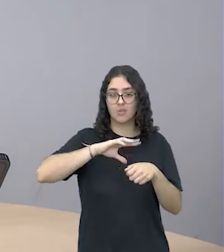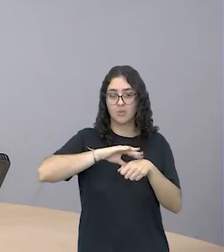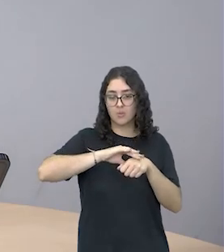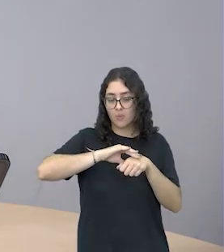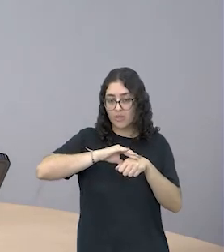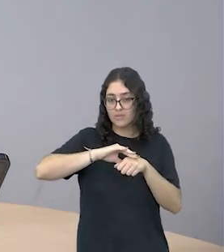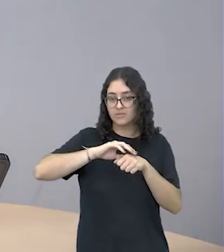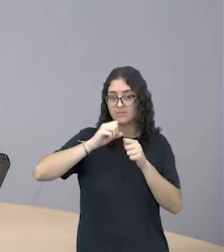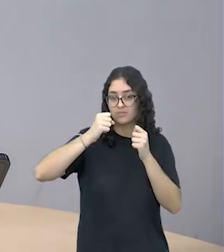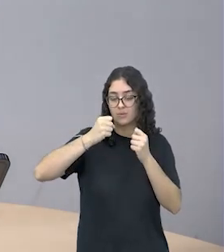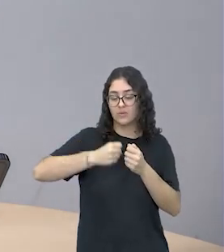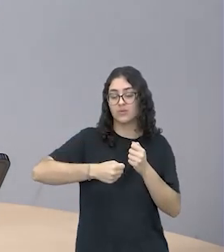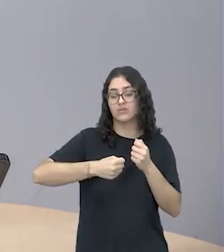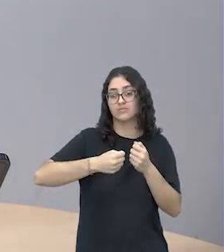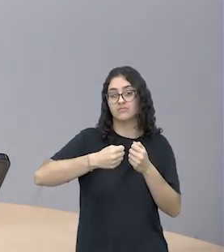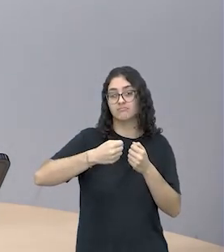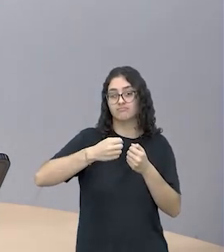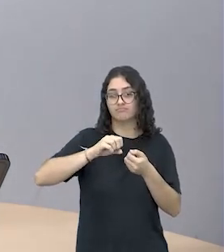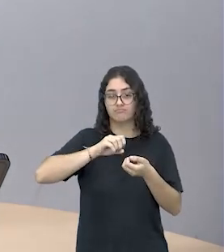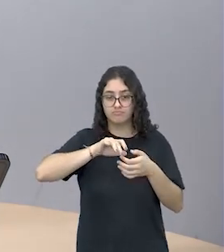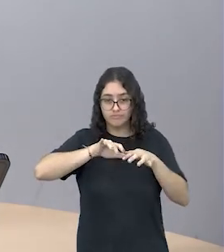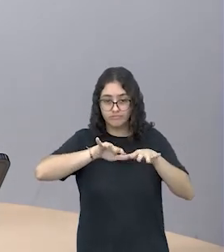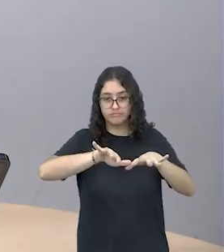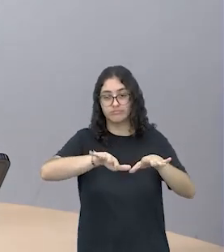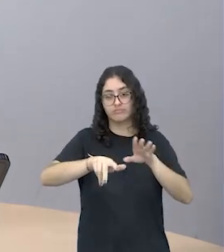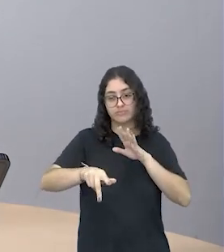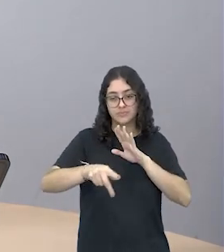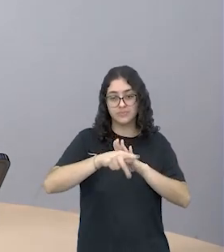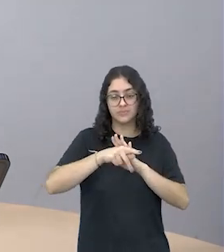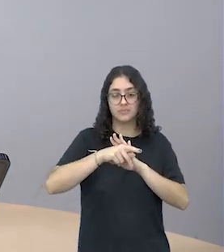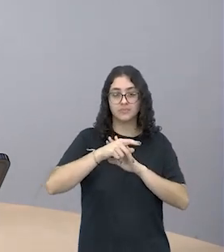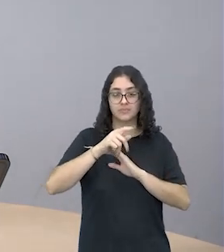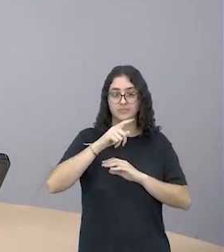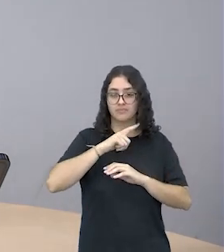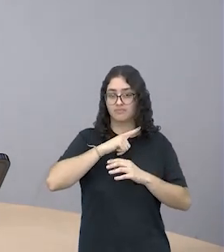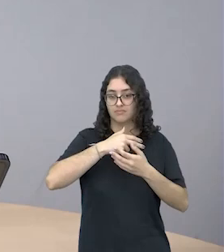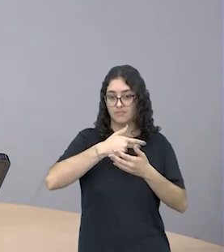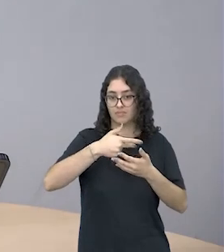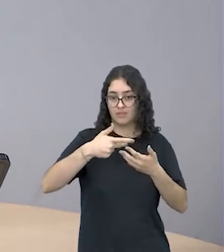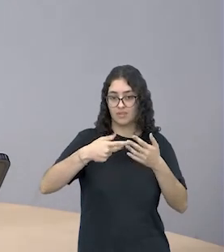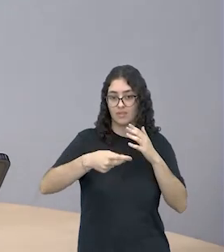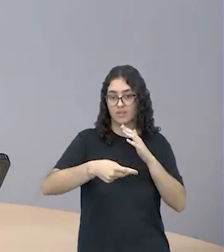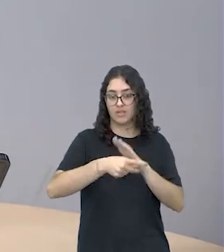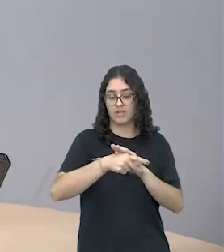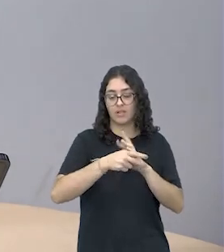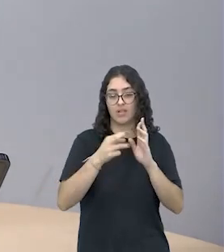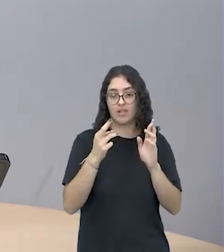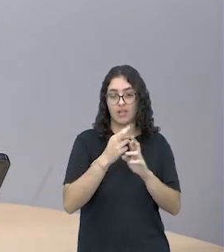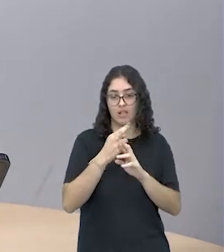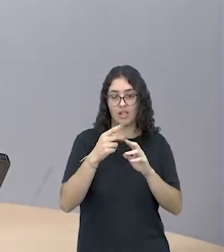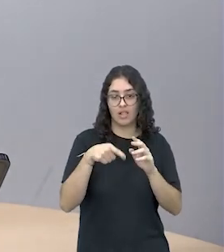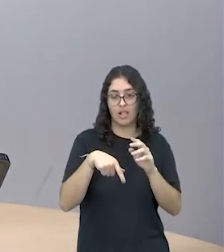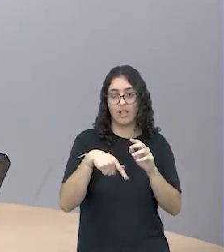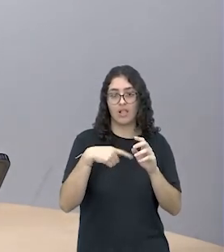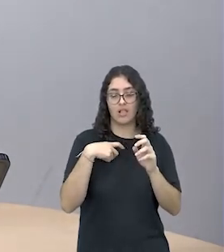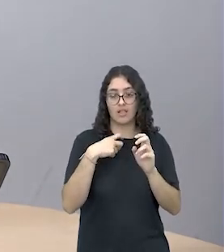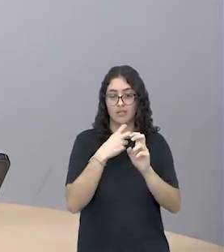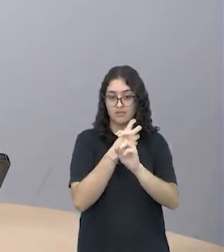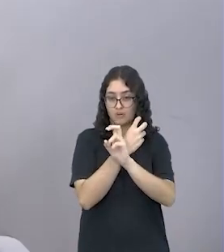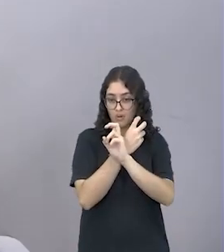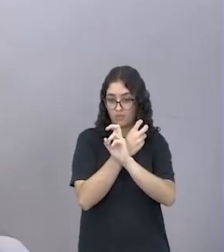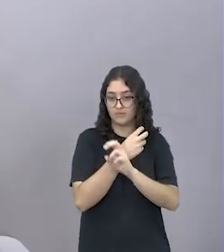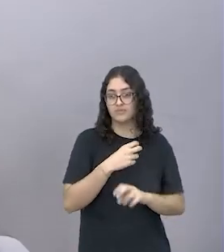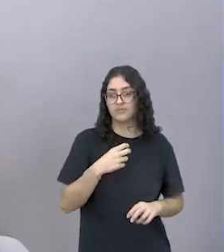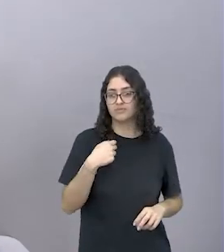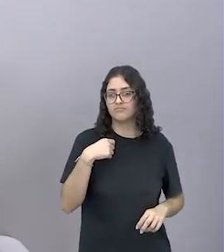doença também, né? Outra doença, outro tipo de doença, síndrome de Down, tudo então relacionado aos cromossomos. Isso está sendo tão